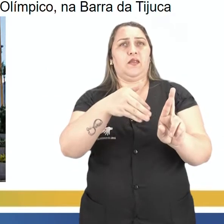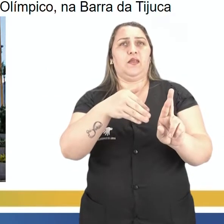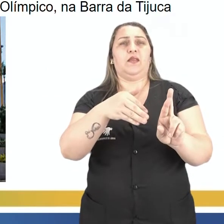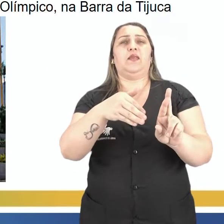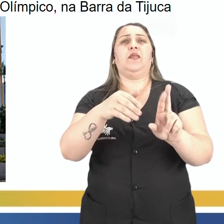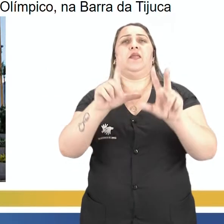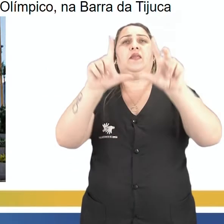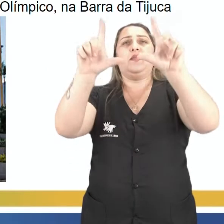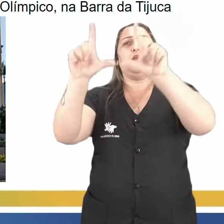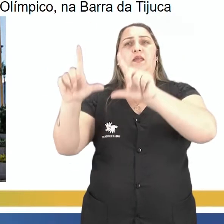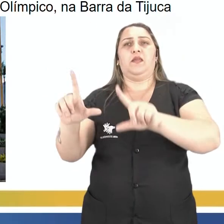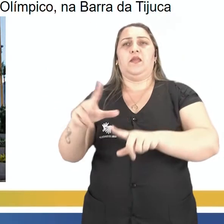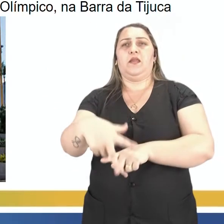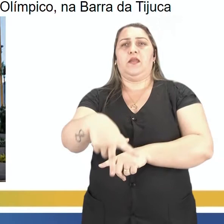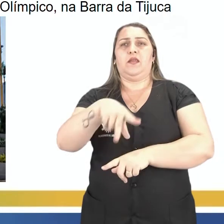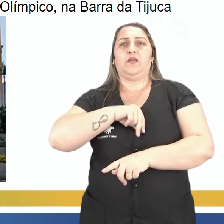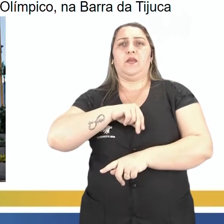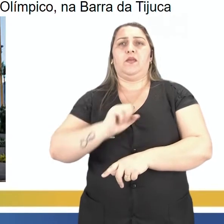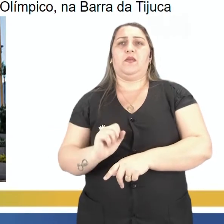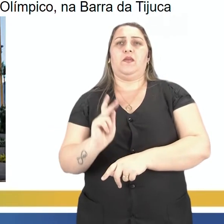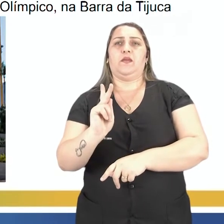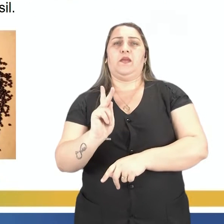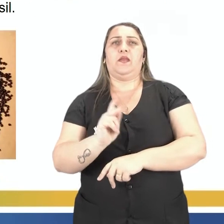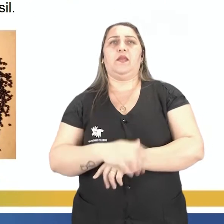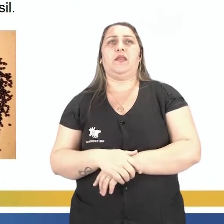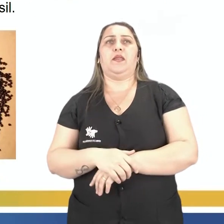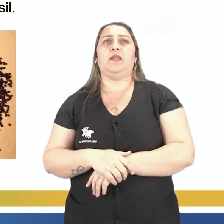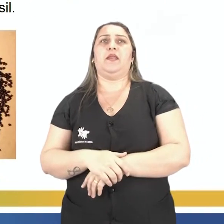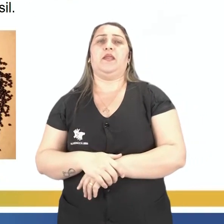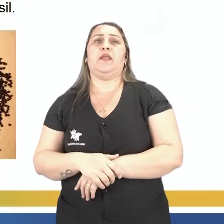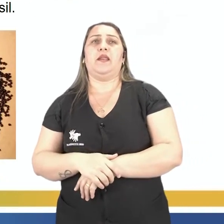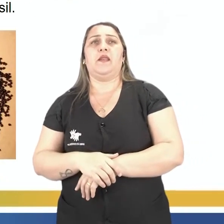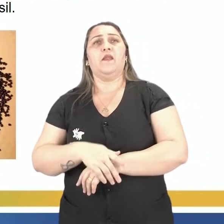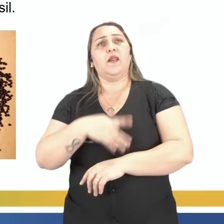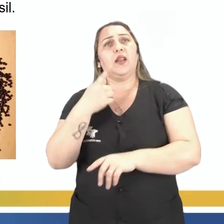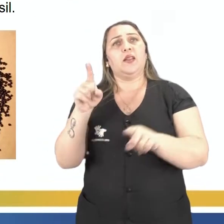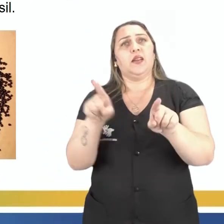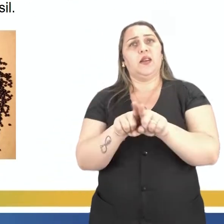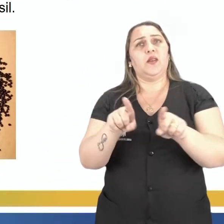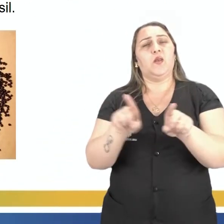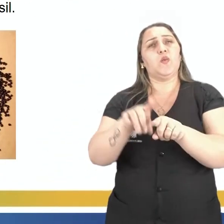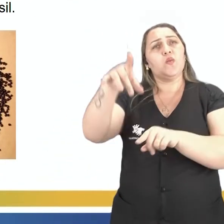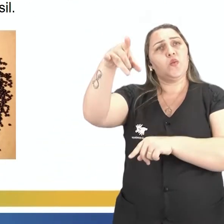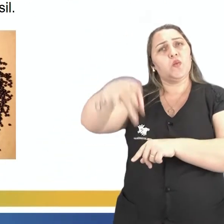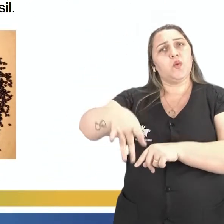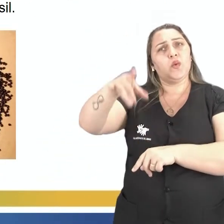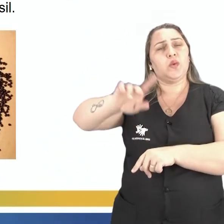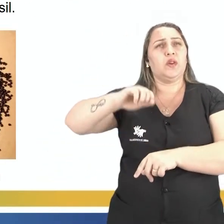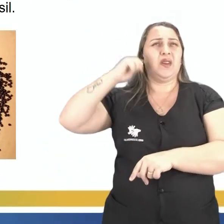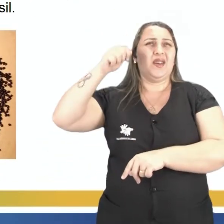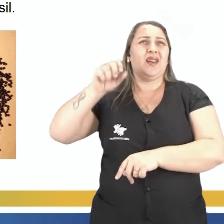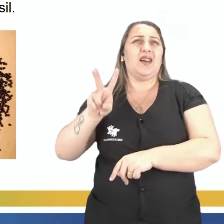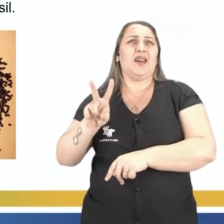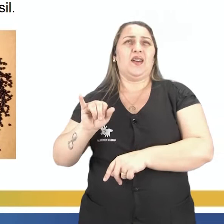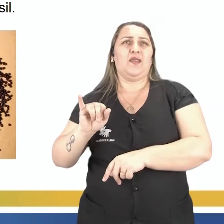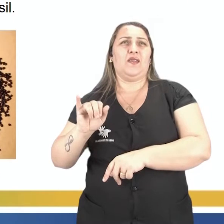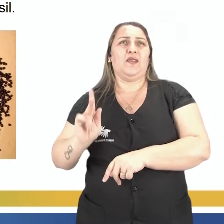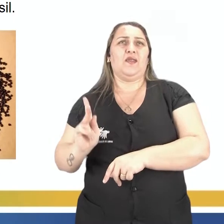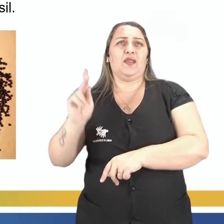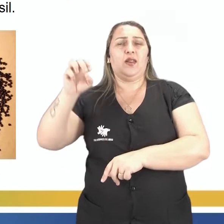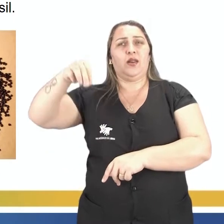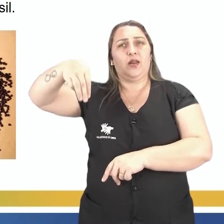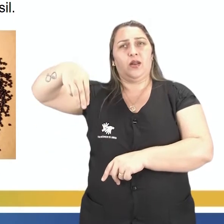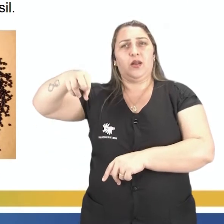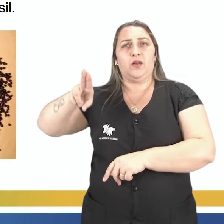aos azulejos portugueses, ok? E vamos falar sobre o nosso último artista hoje aqui, chamado